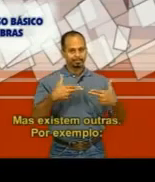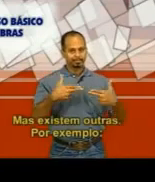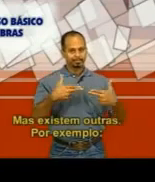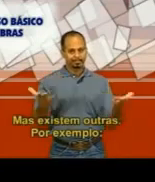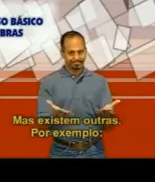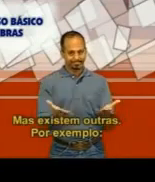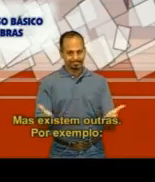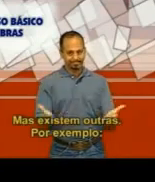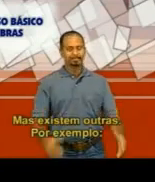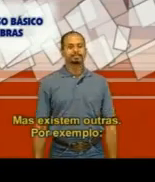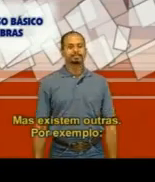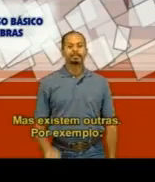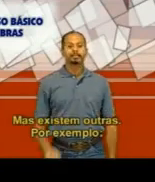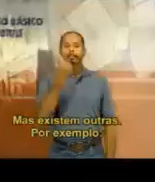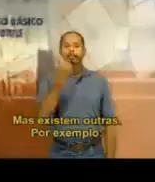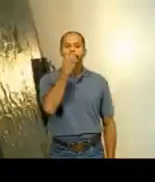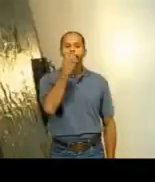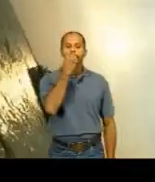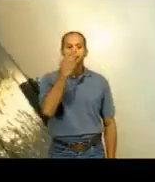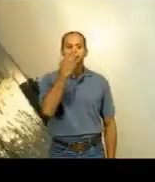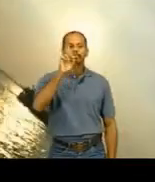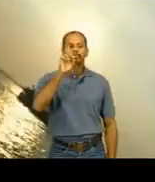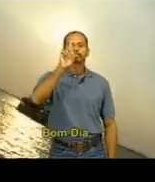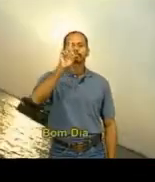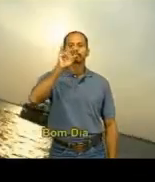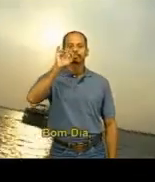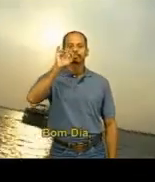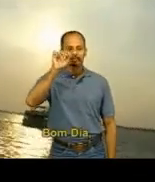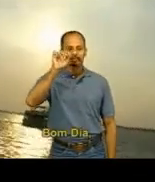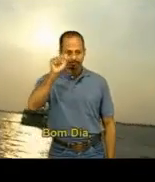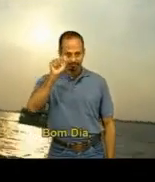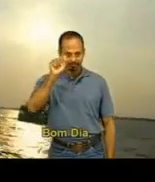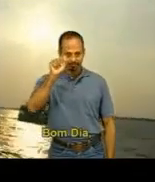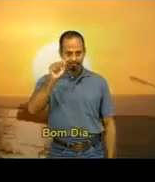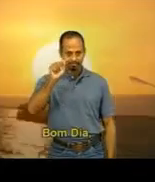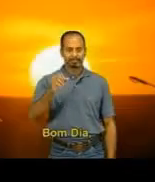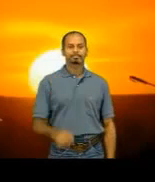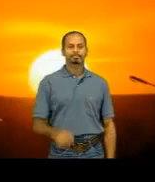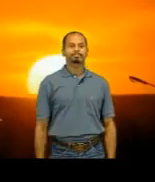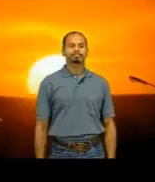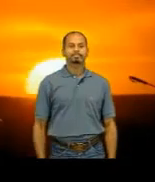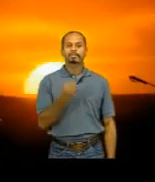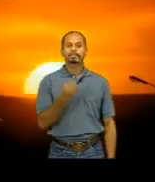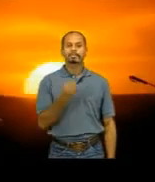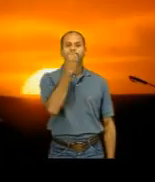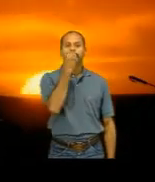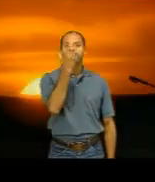Mas existem outras. Por exemplo, bom dia.